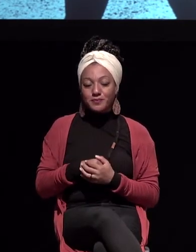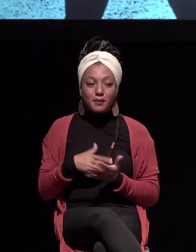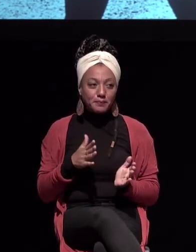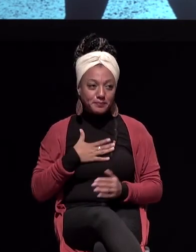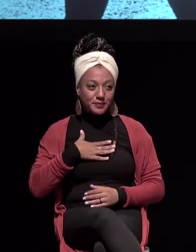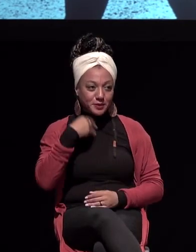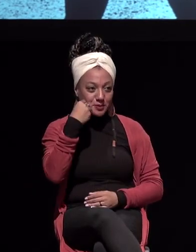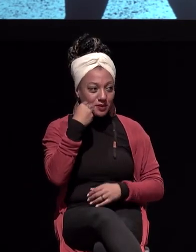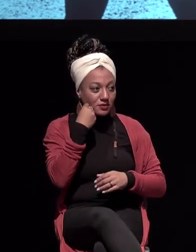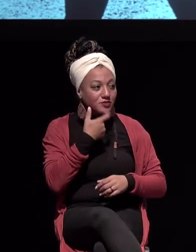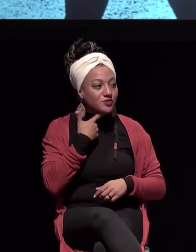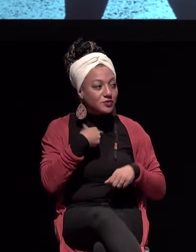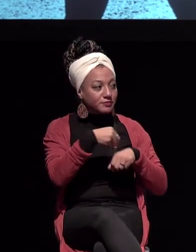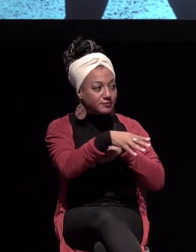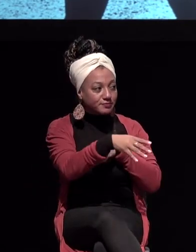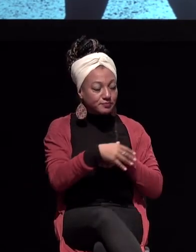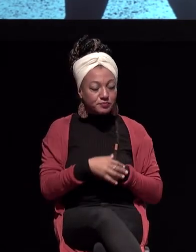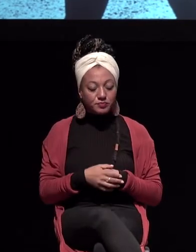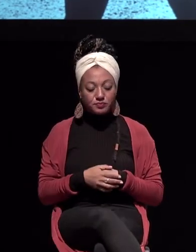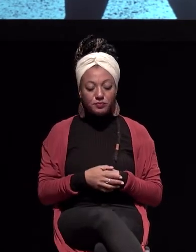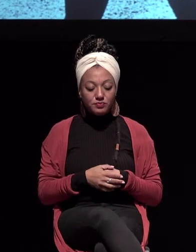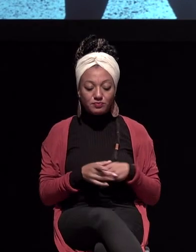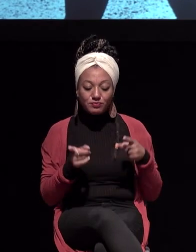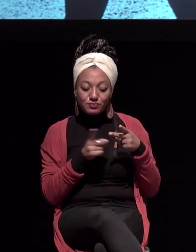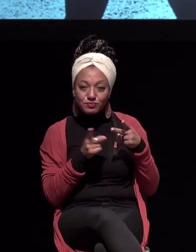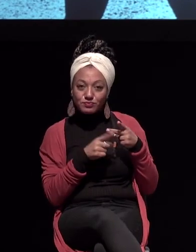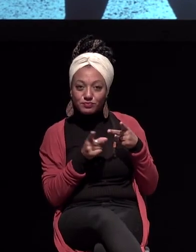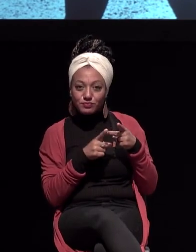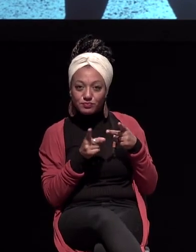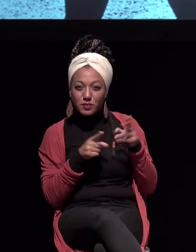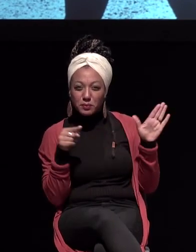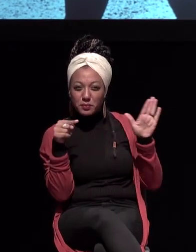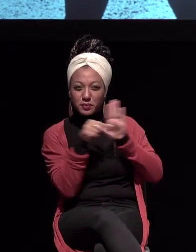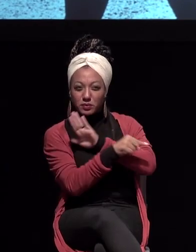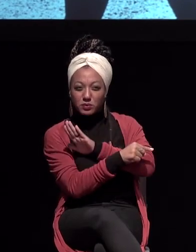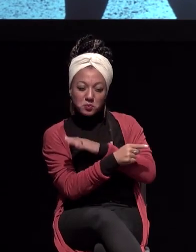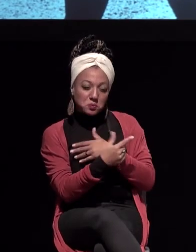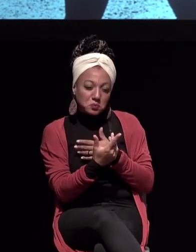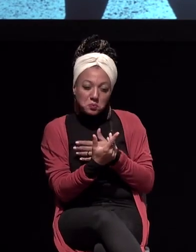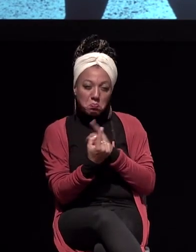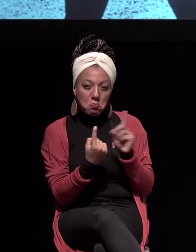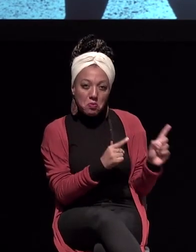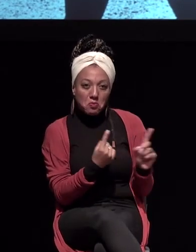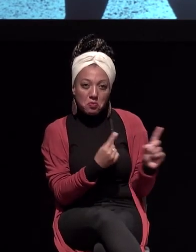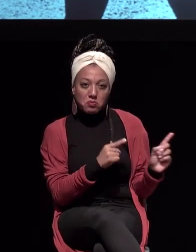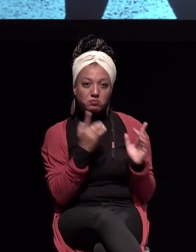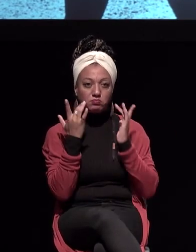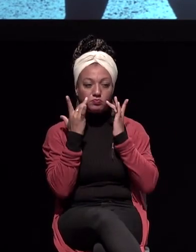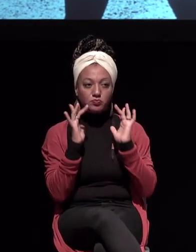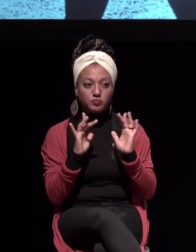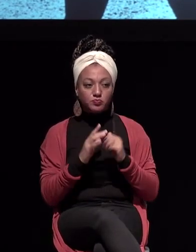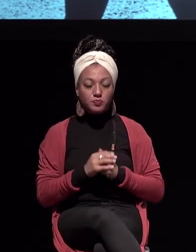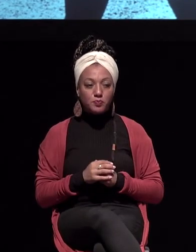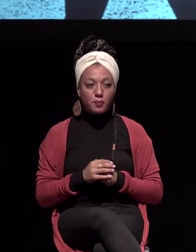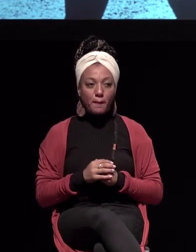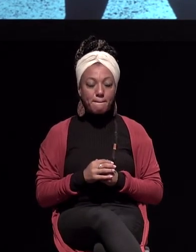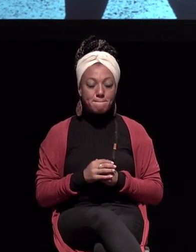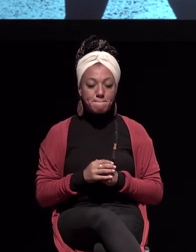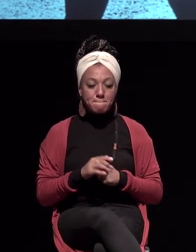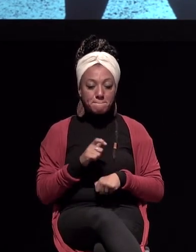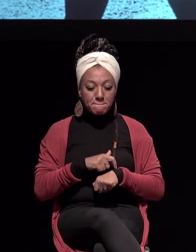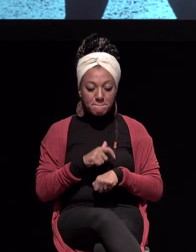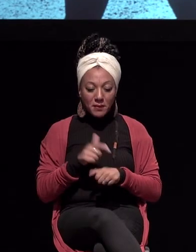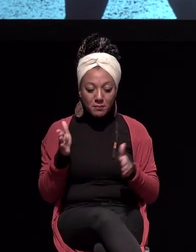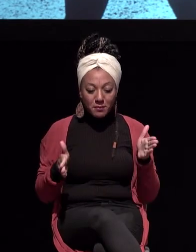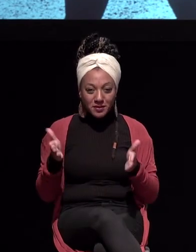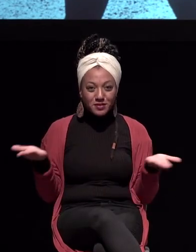compartilhar. E aí, não sei se é bem uma pergunta ou uma provocação, algo do tipo, mas, por exemplo, a gente está passando aí por um momento que já